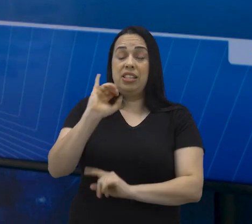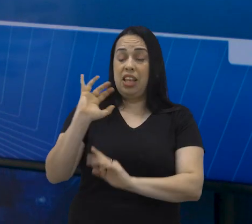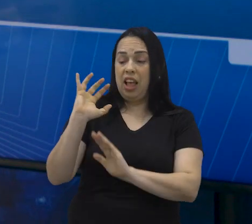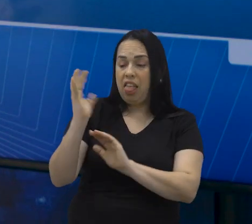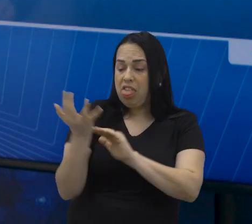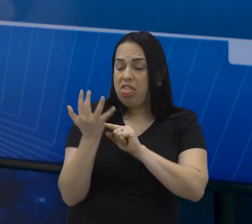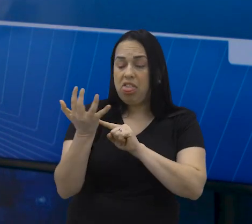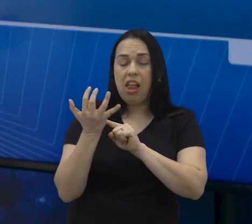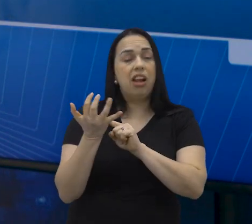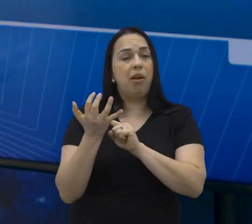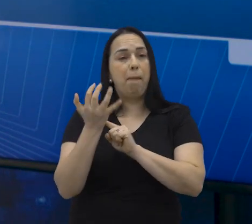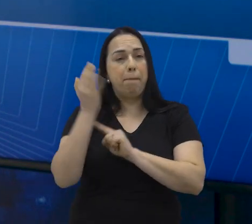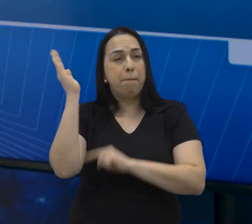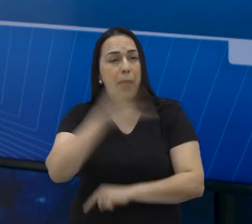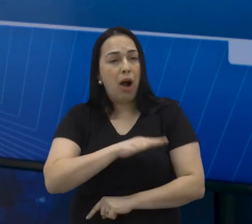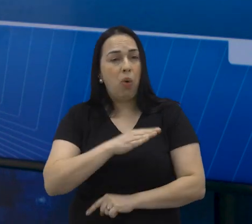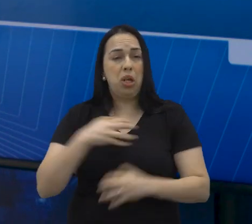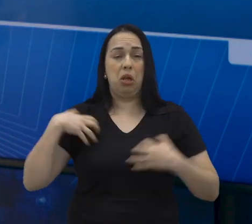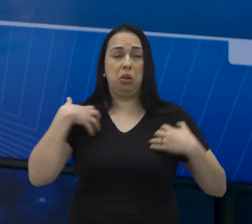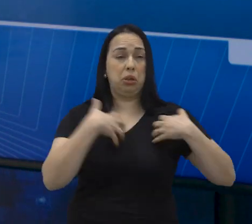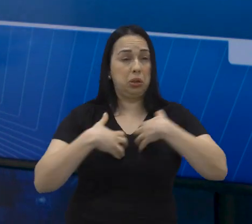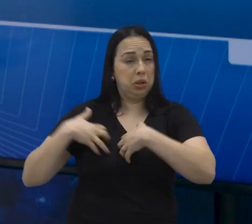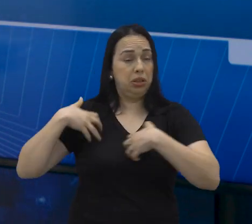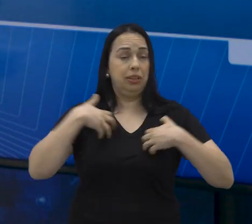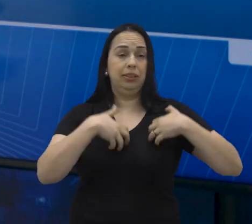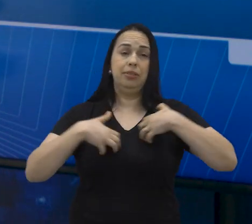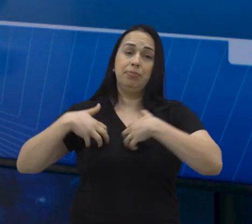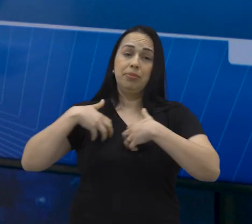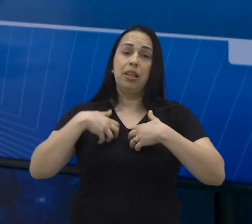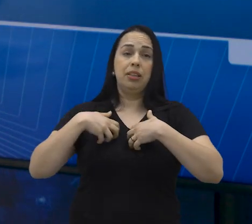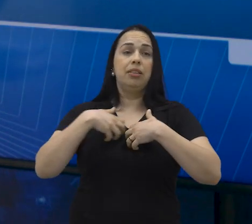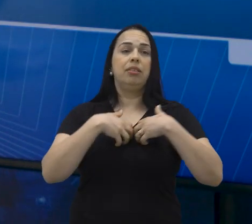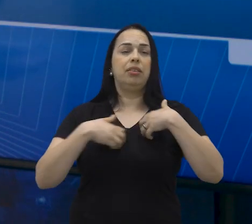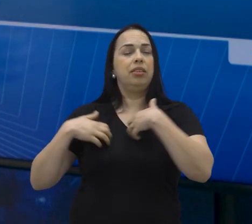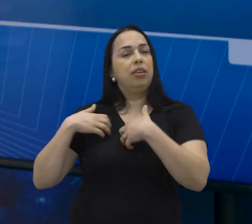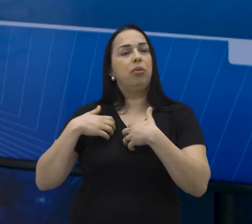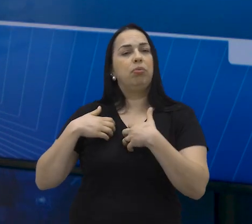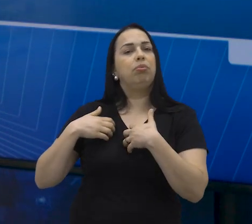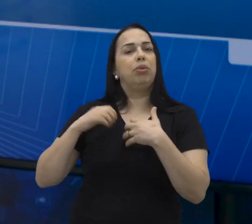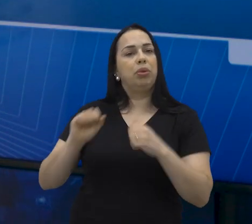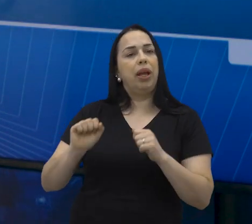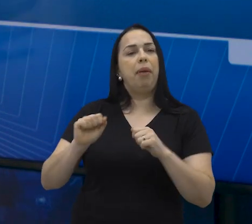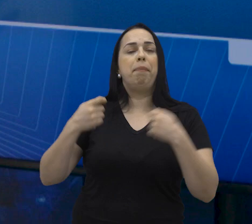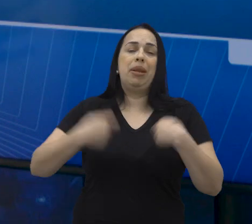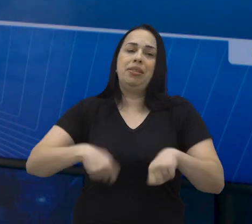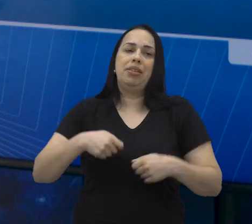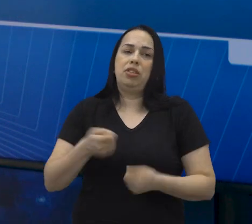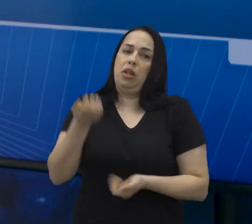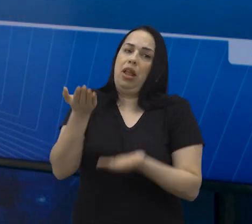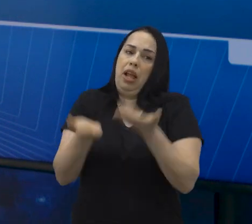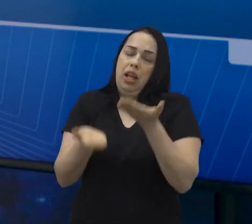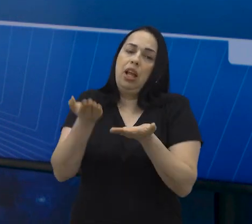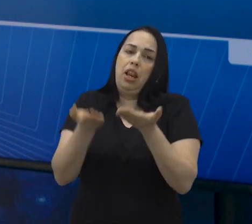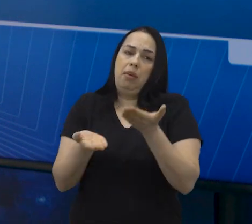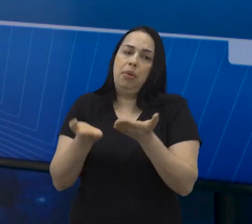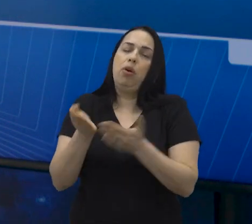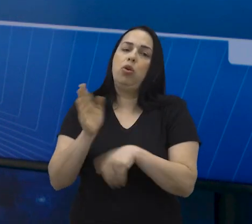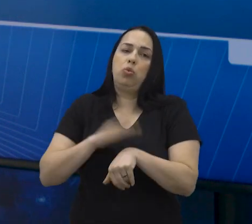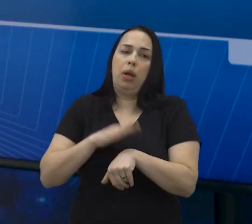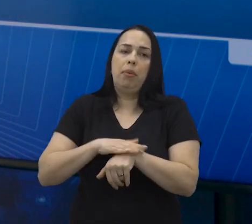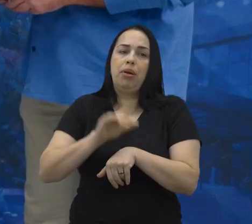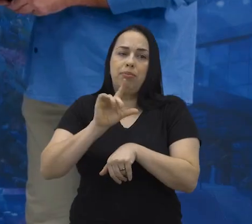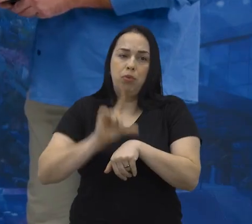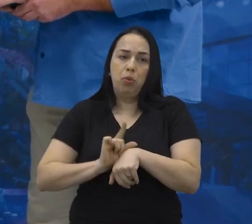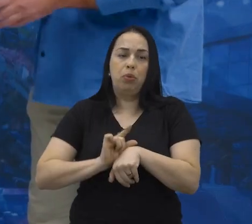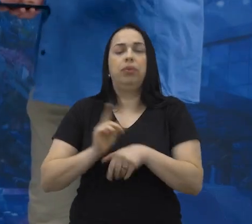fazendo mal, né? Se está me tirando a paz, você tem a possibilidade ali de equilibrar e ajustar o tempo que você